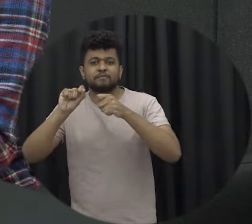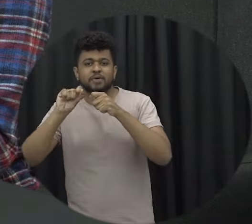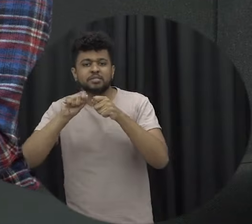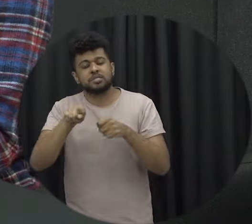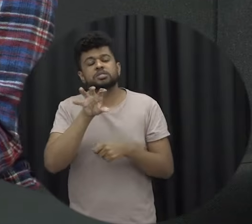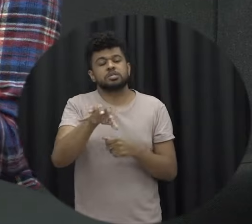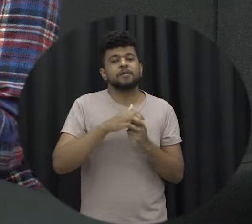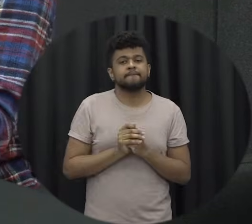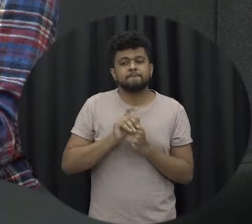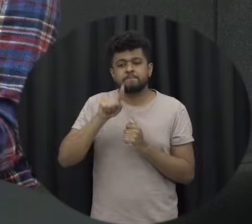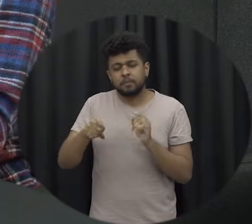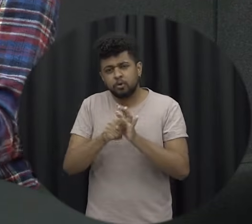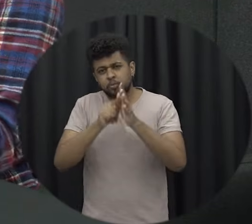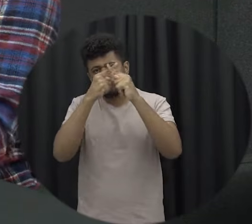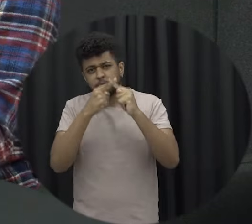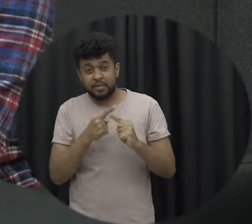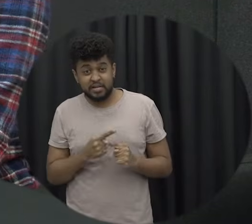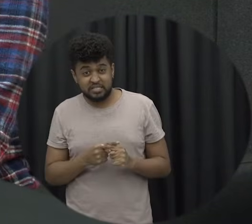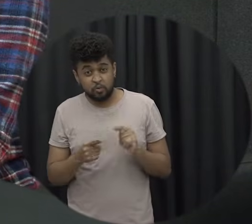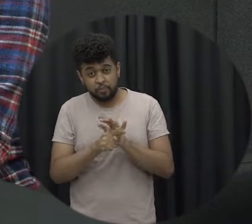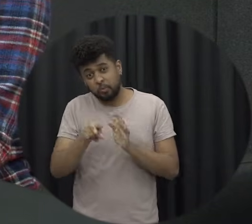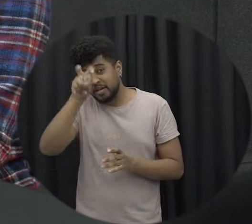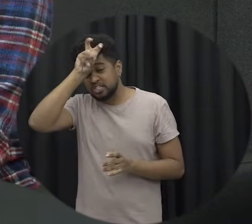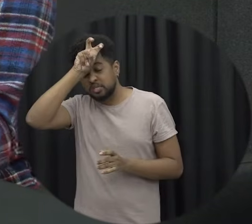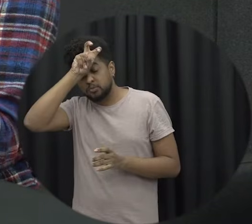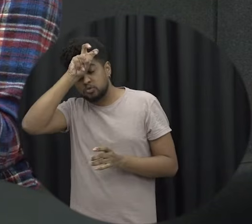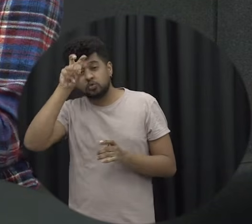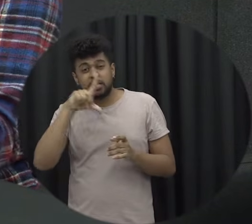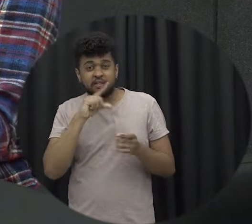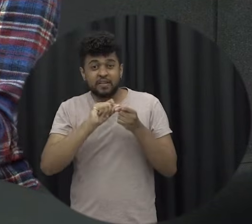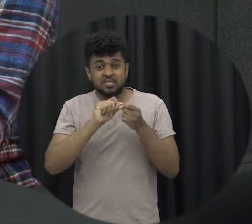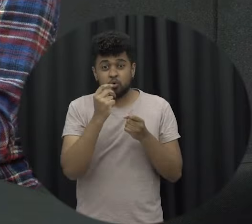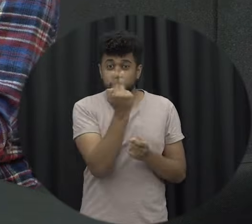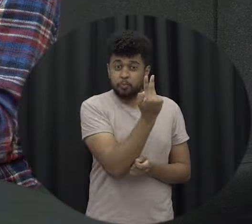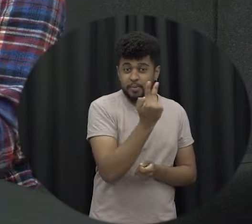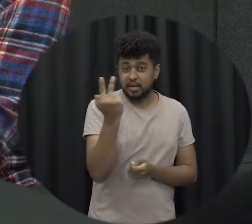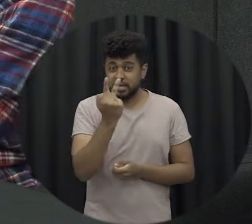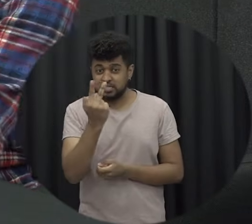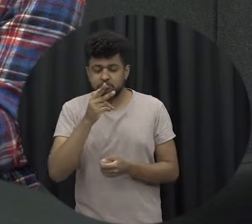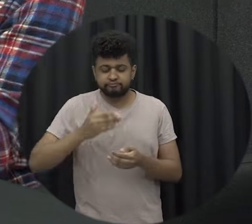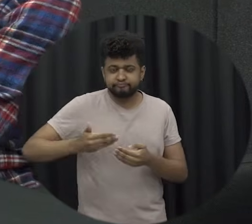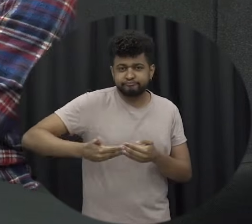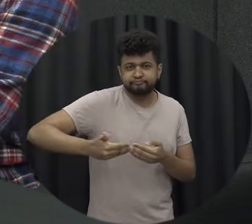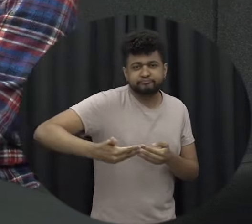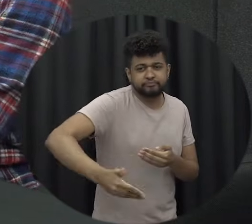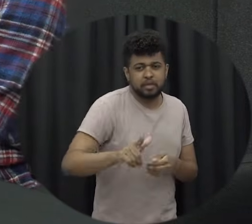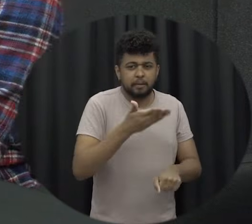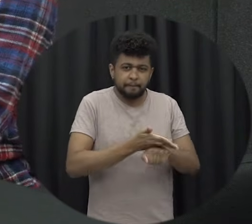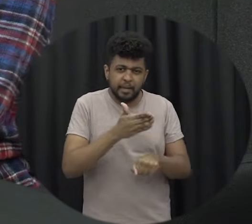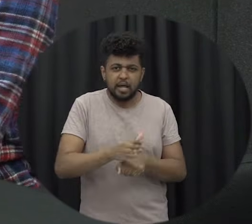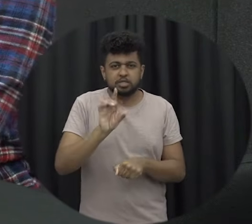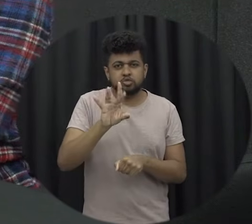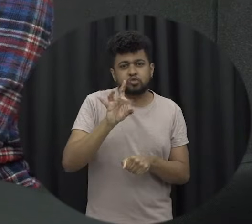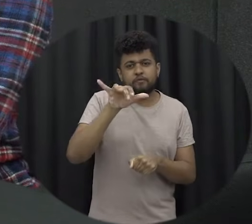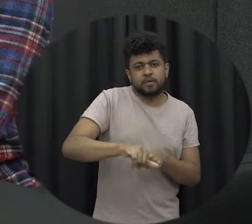para os egípcios, eles faziam com duplicações sucessivas, né? Eles faziam, na prática, eles só ficavam somando